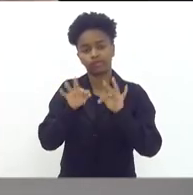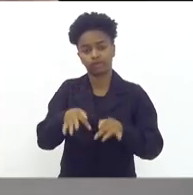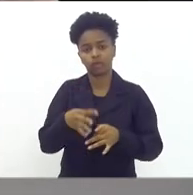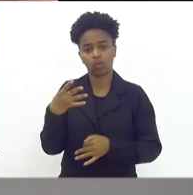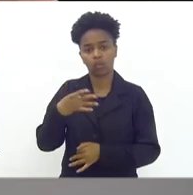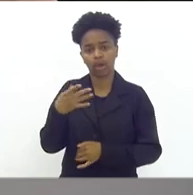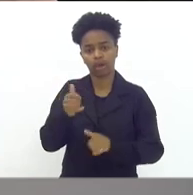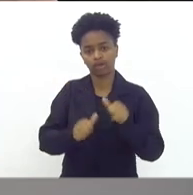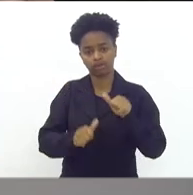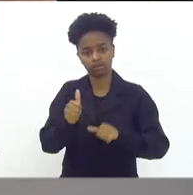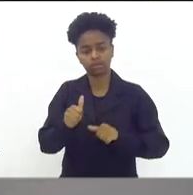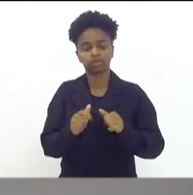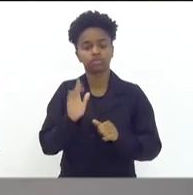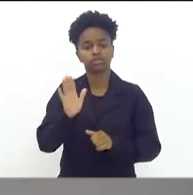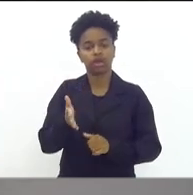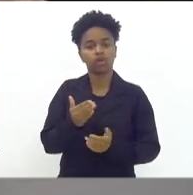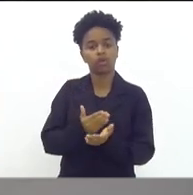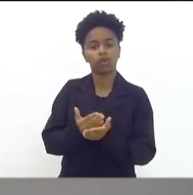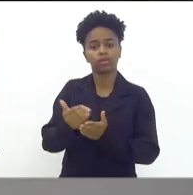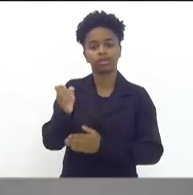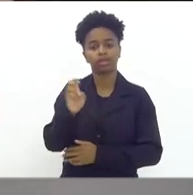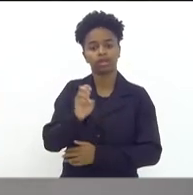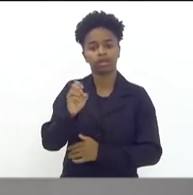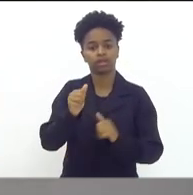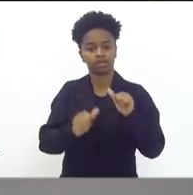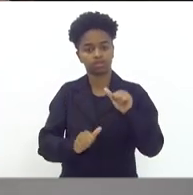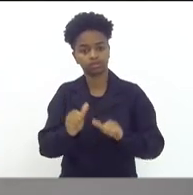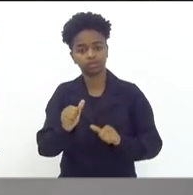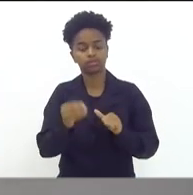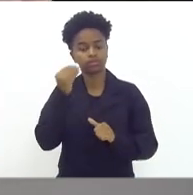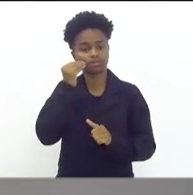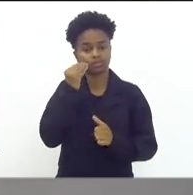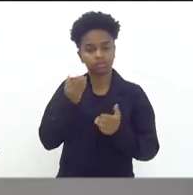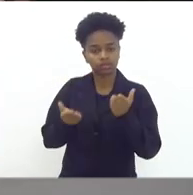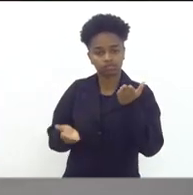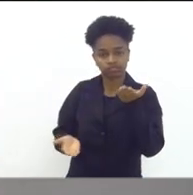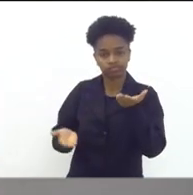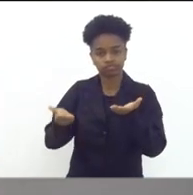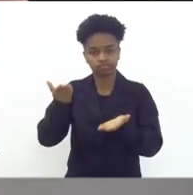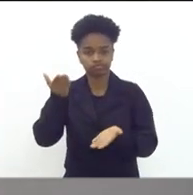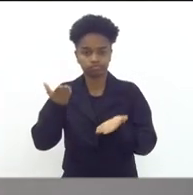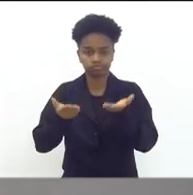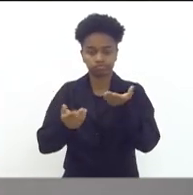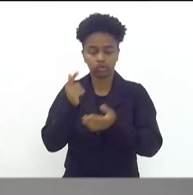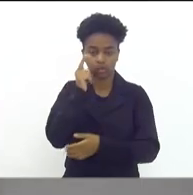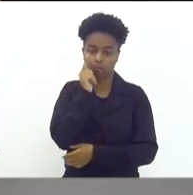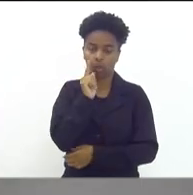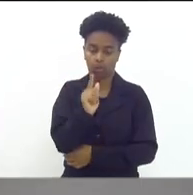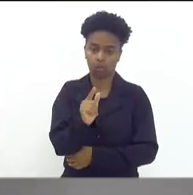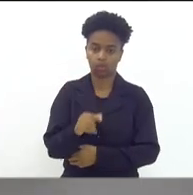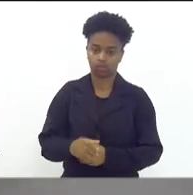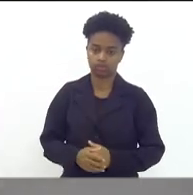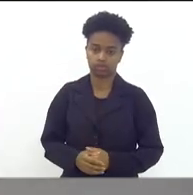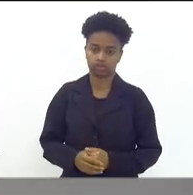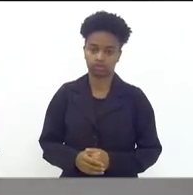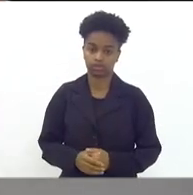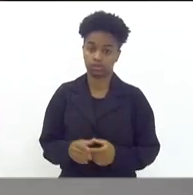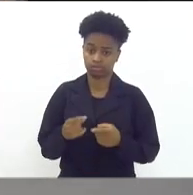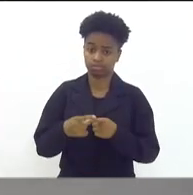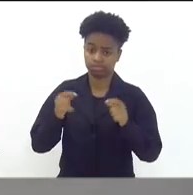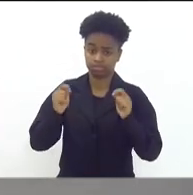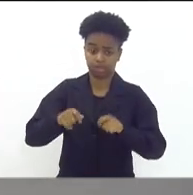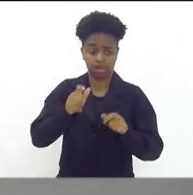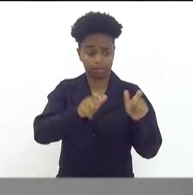já se debruçar na quinta e fazer todos os equilíbrios né todos os requilíbrios necessários para que o usuário